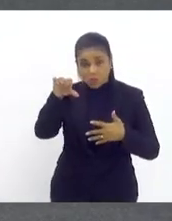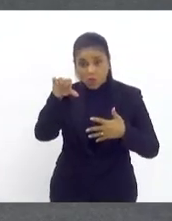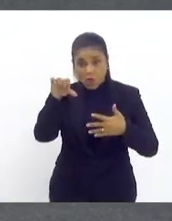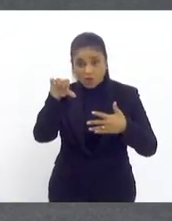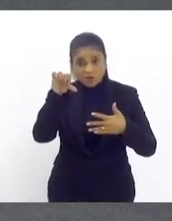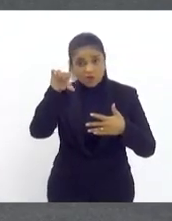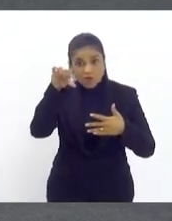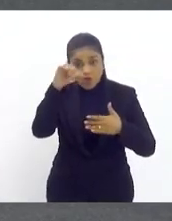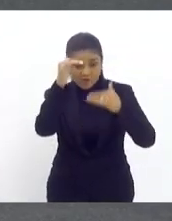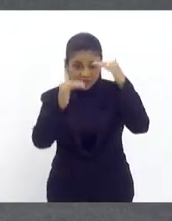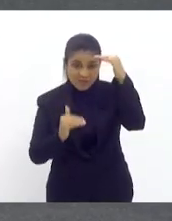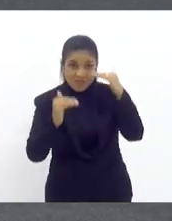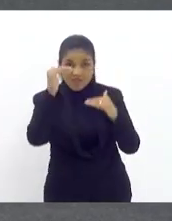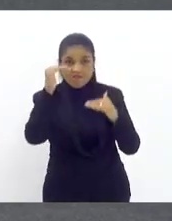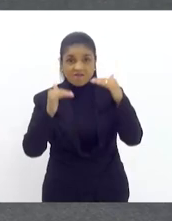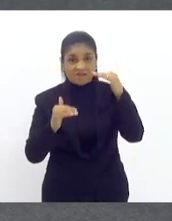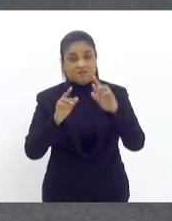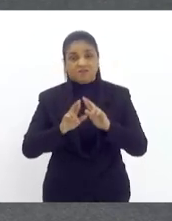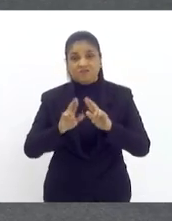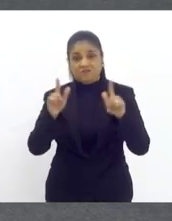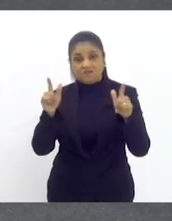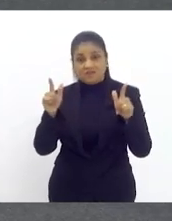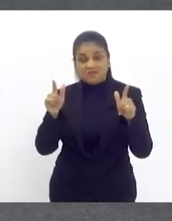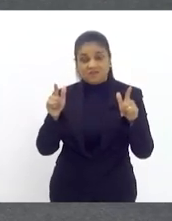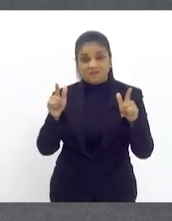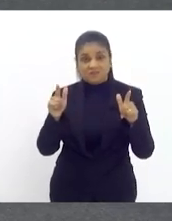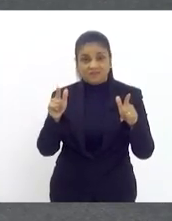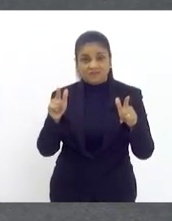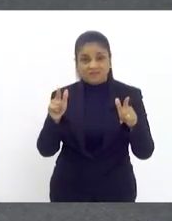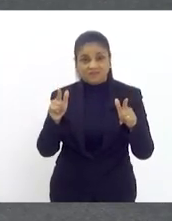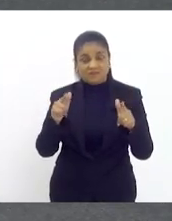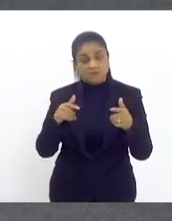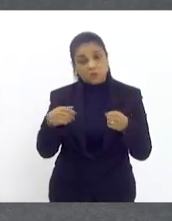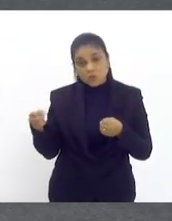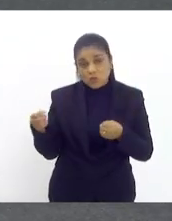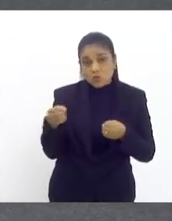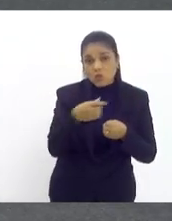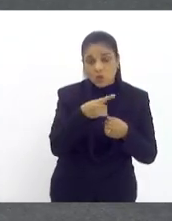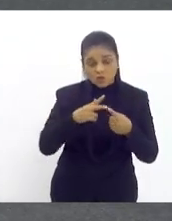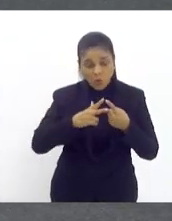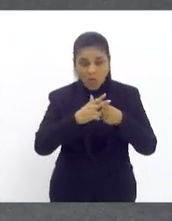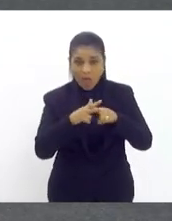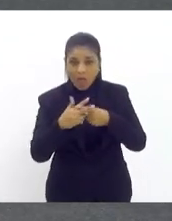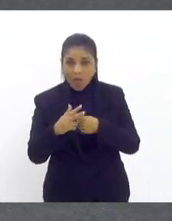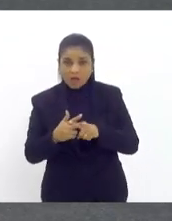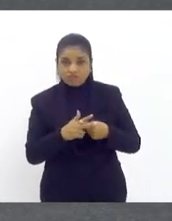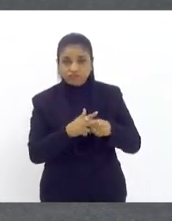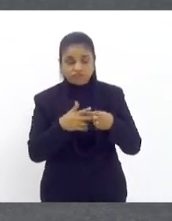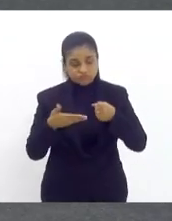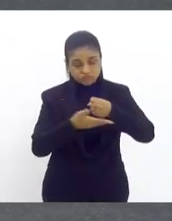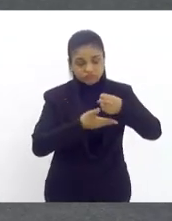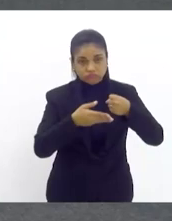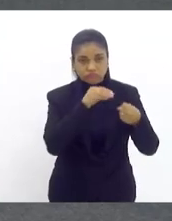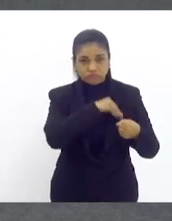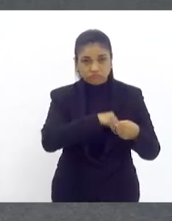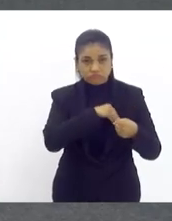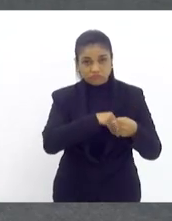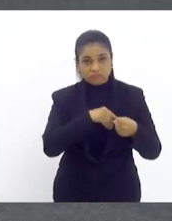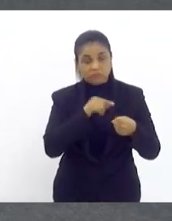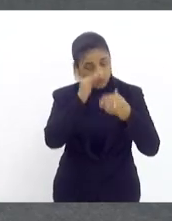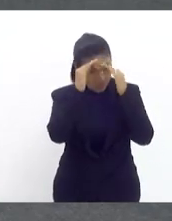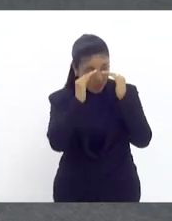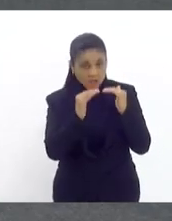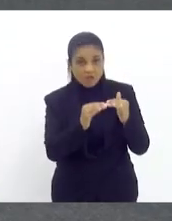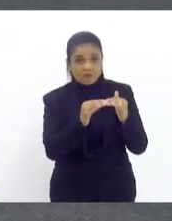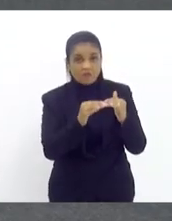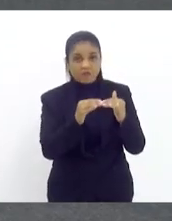você reajusta se você implementa um novo piso você deve respeitar e aplicar esse